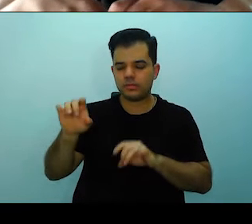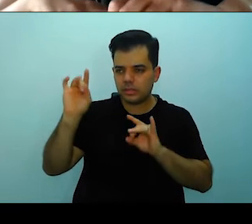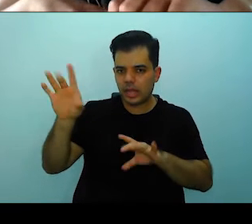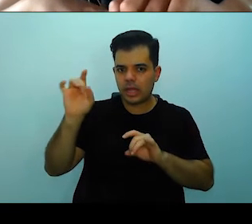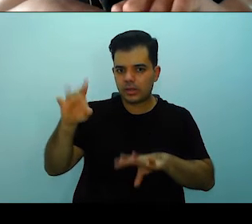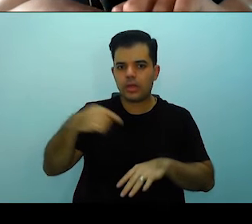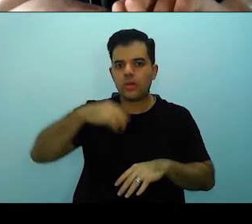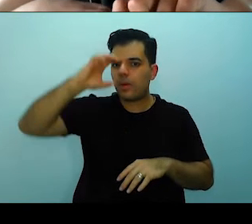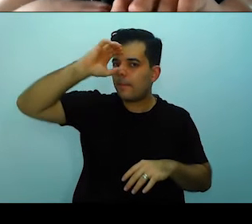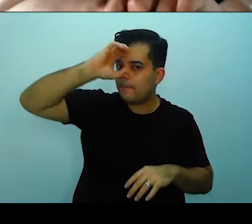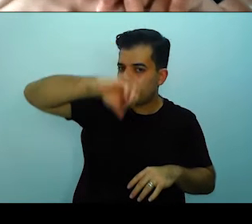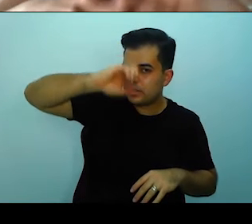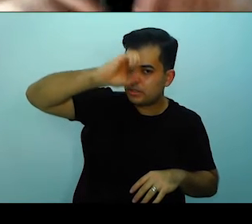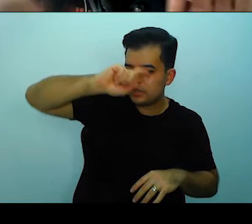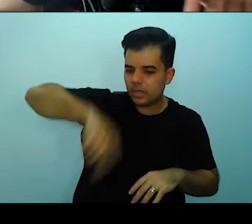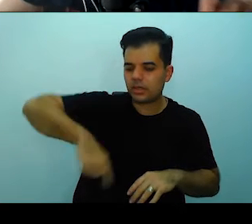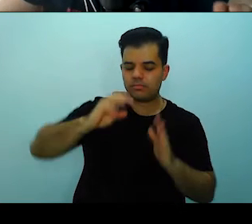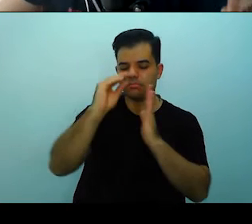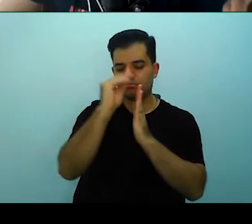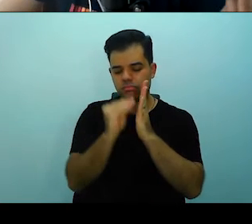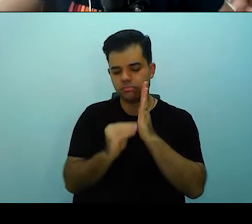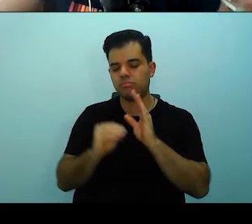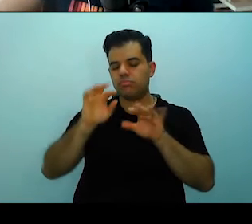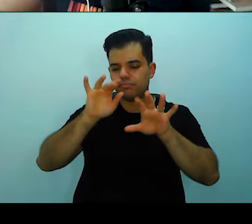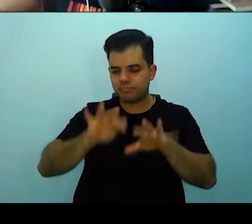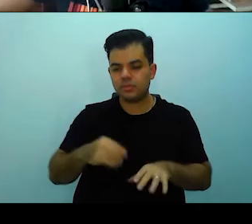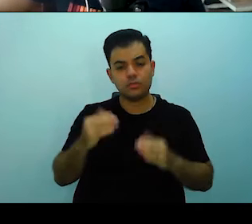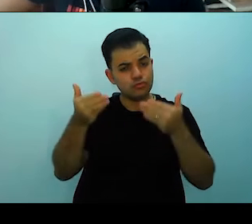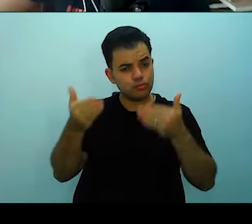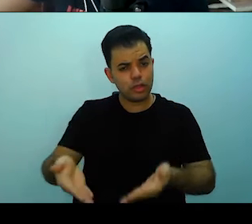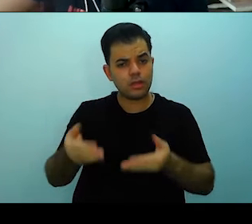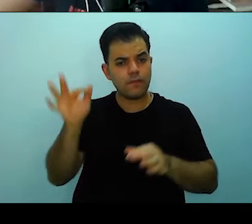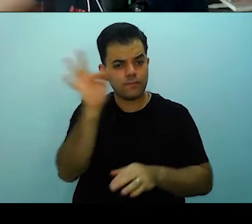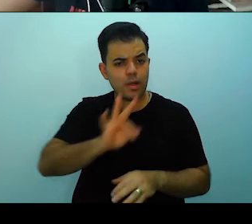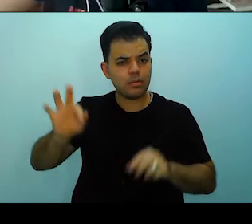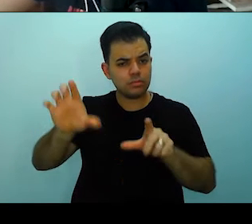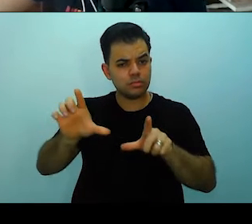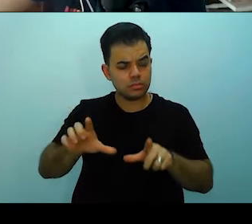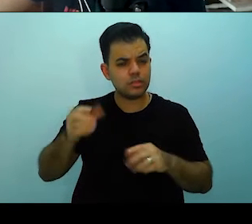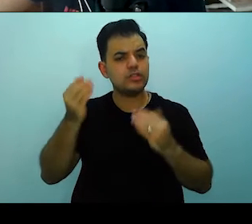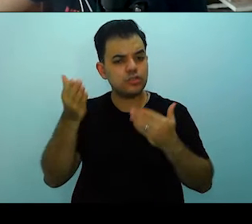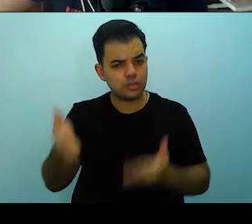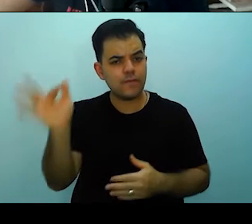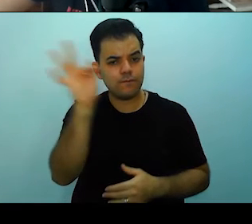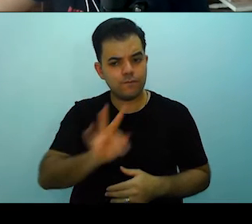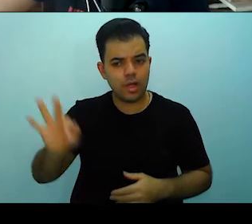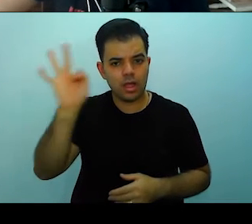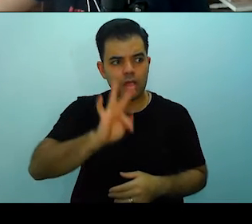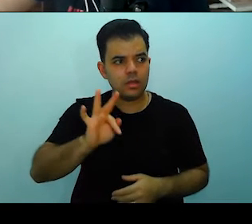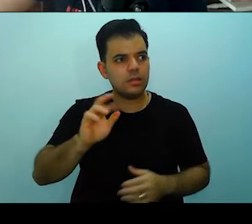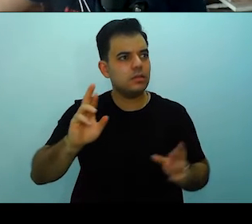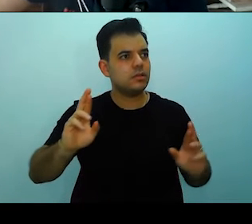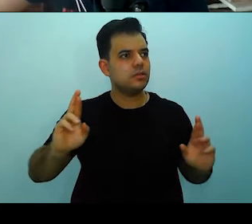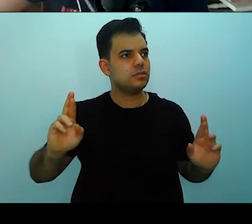a programar. Então essas pessoas chegam na faculdade, e essas pessoas chegam numa nova forma de aprender programação hoje em dia, que